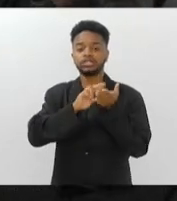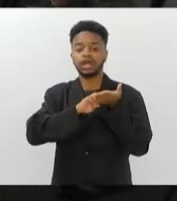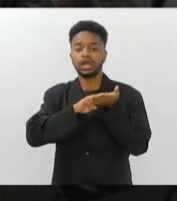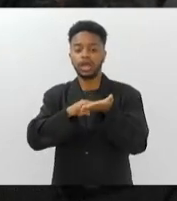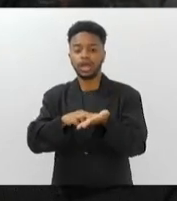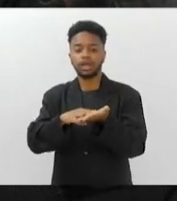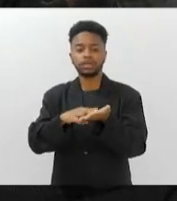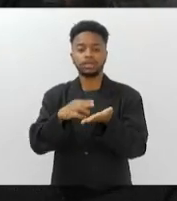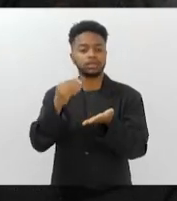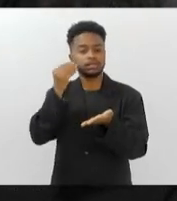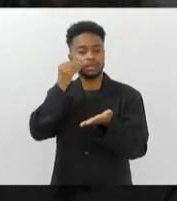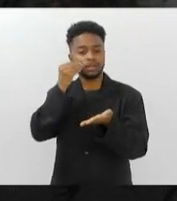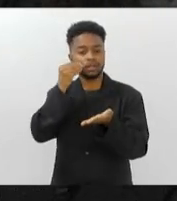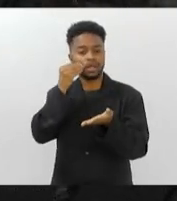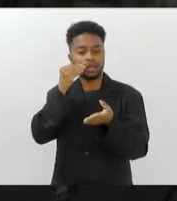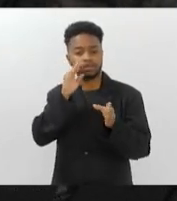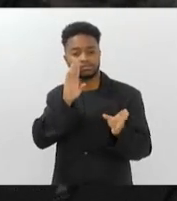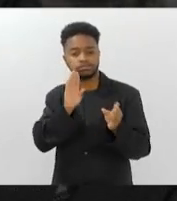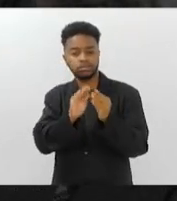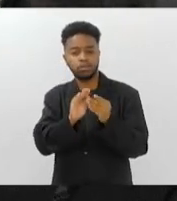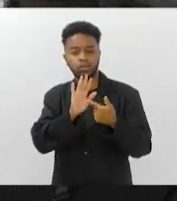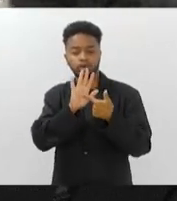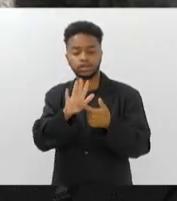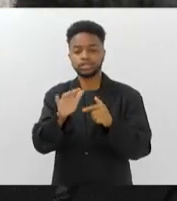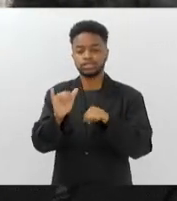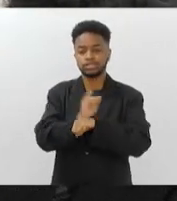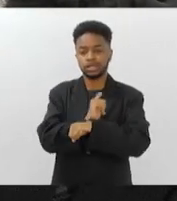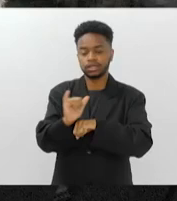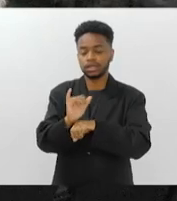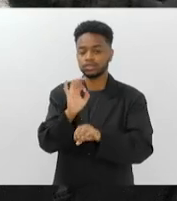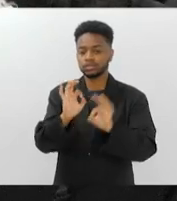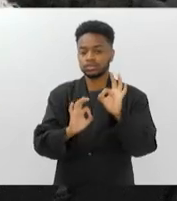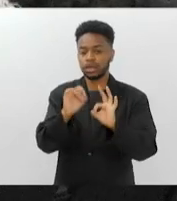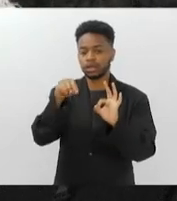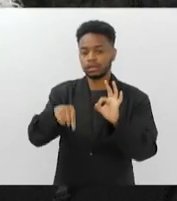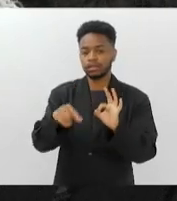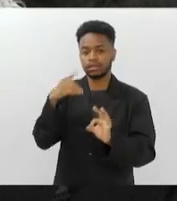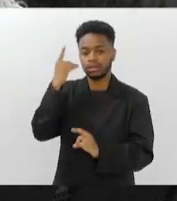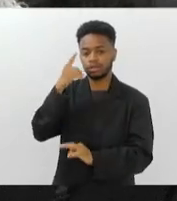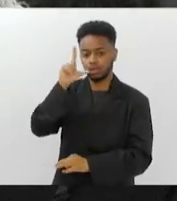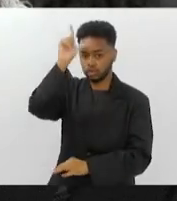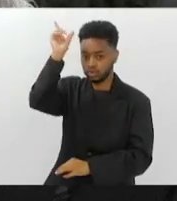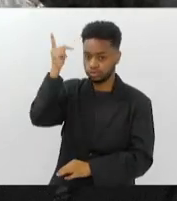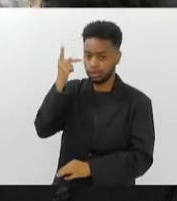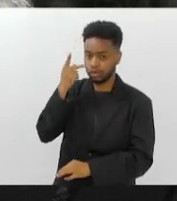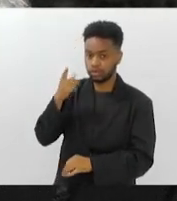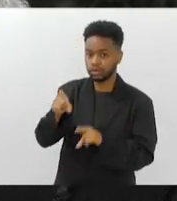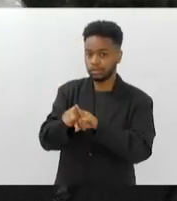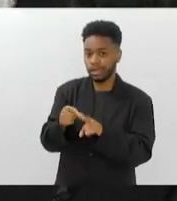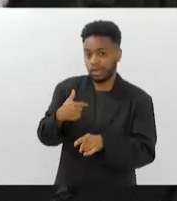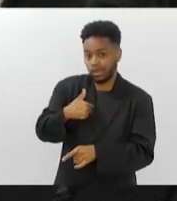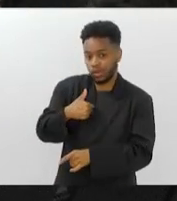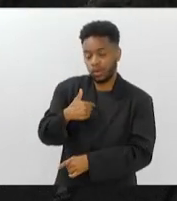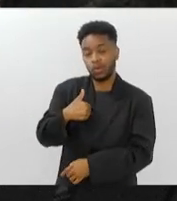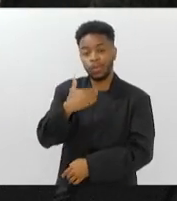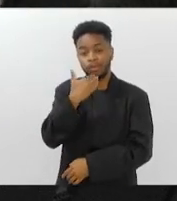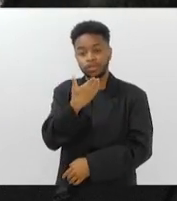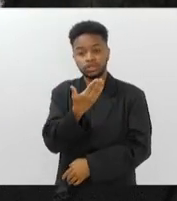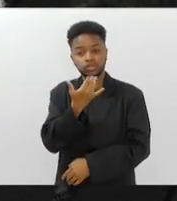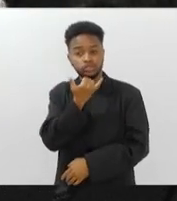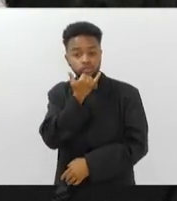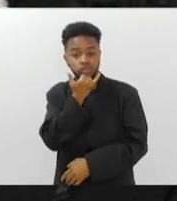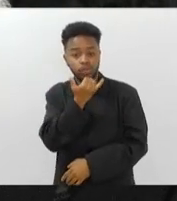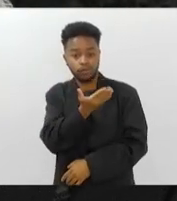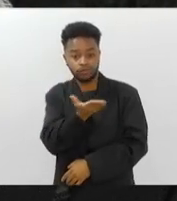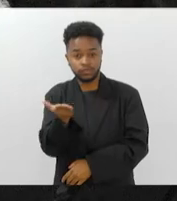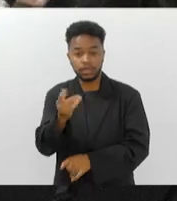fazer uma observação de uma estratégia que tá sendo construída aqui pelo Deputado Luis Paulo e eu pedir desculpas a você mas nós estávamos